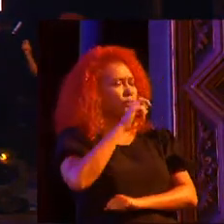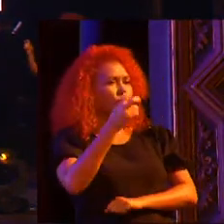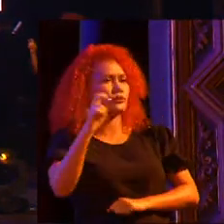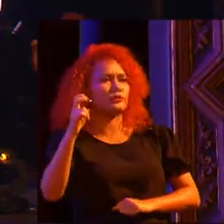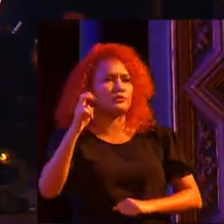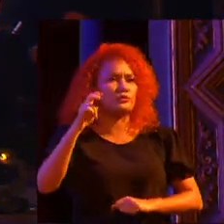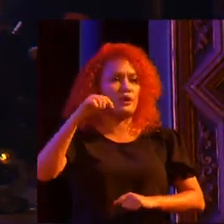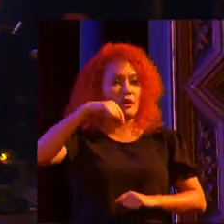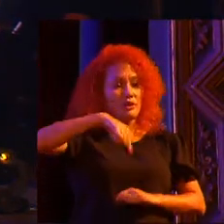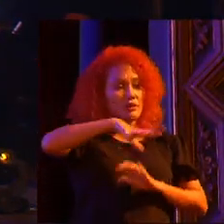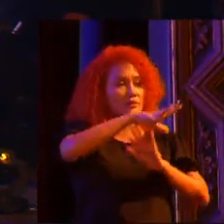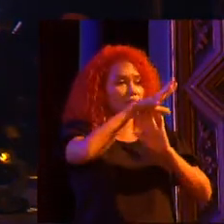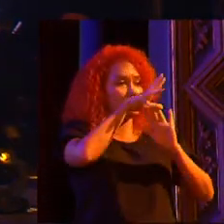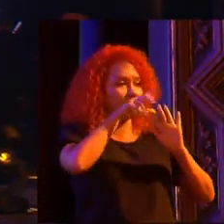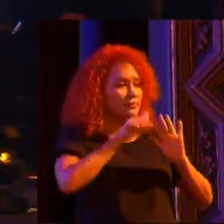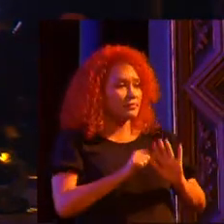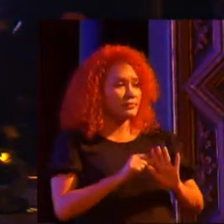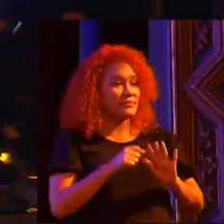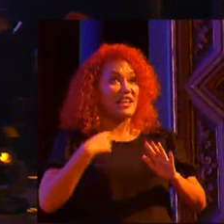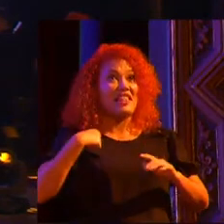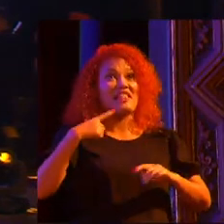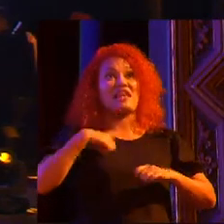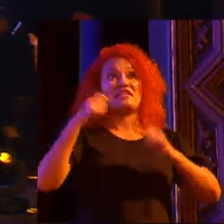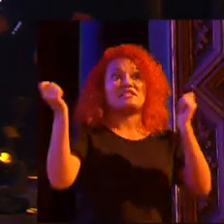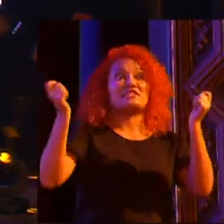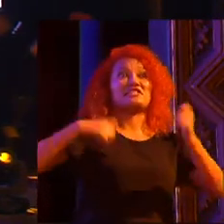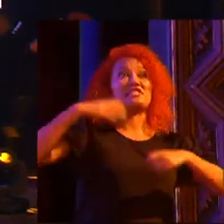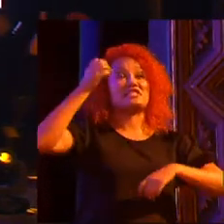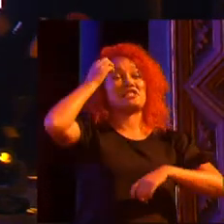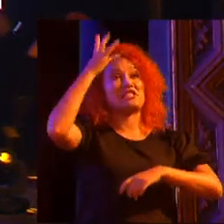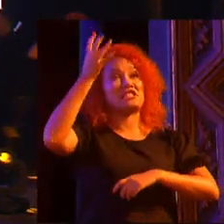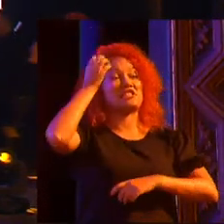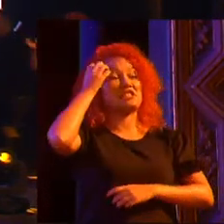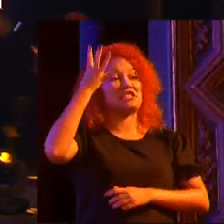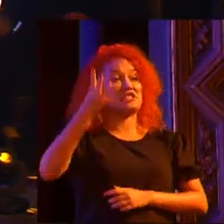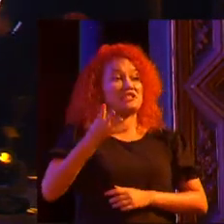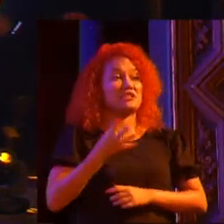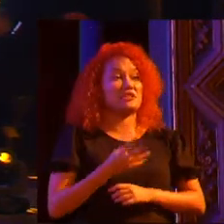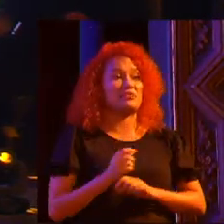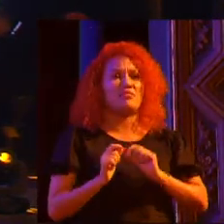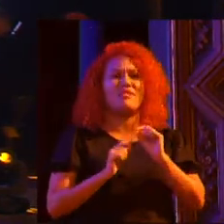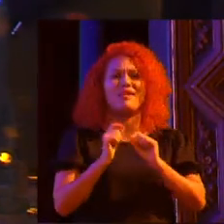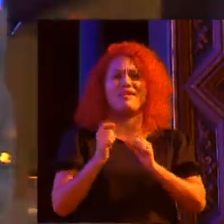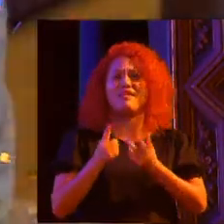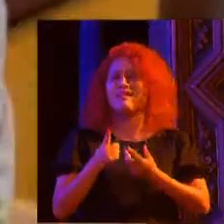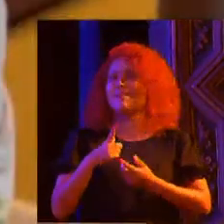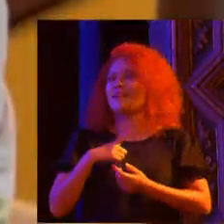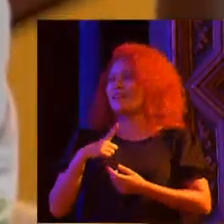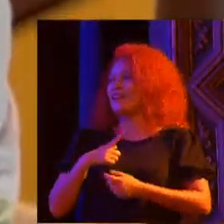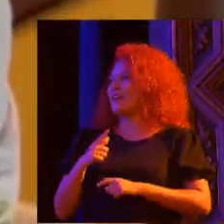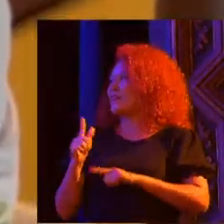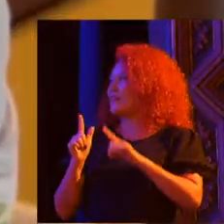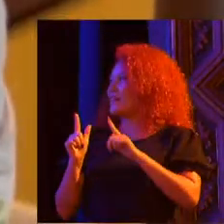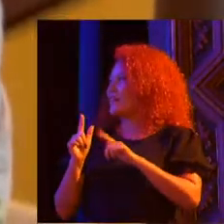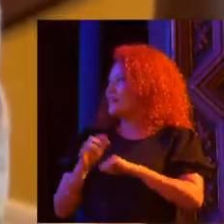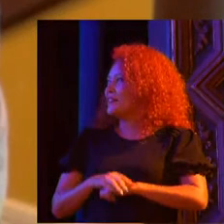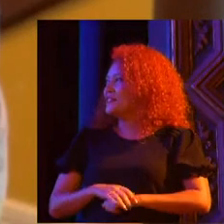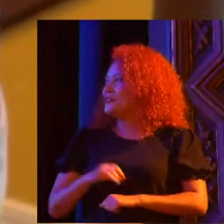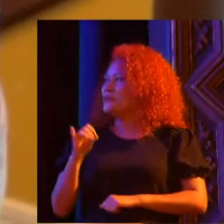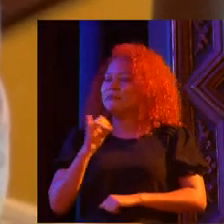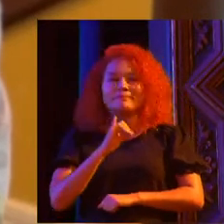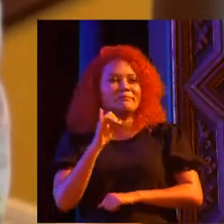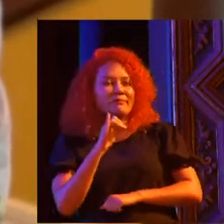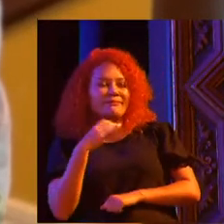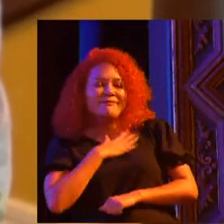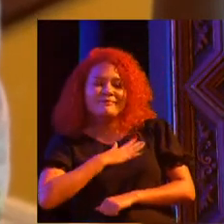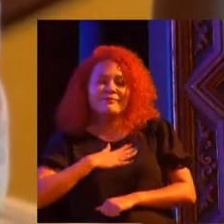da Amazônia. Haja criatividade, viu? Muito. Vamos ver o que elas têm para dizer. VT da direção. Oi, gente. Prazer enorme estar